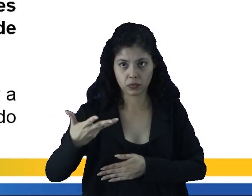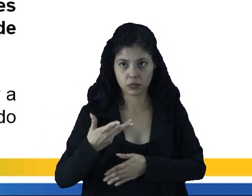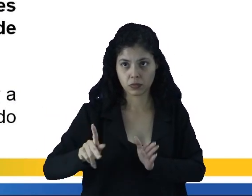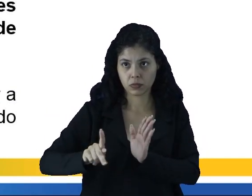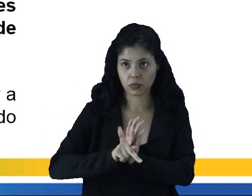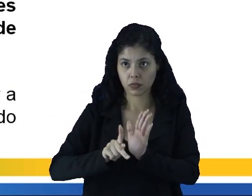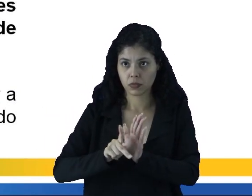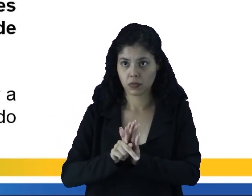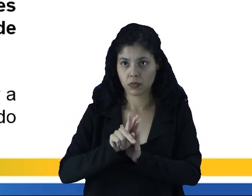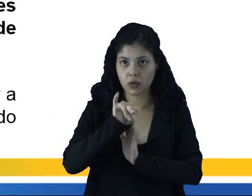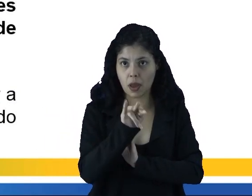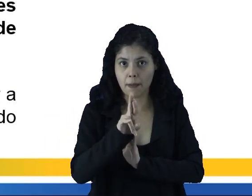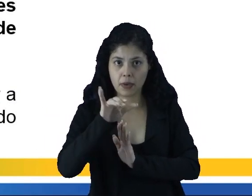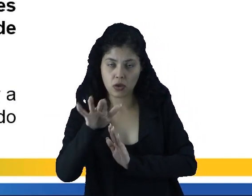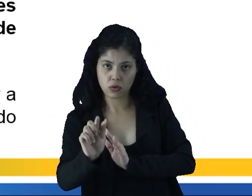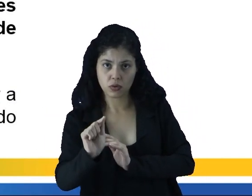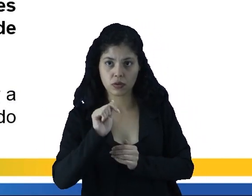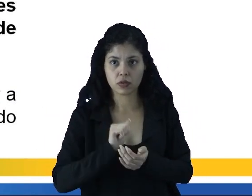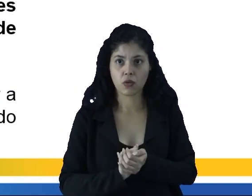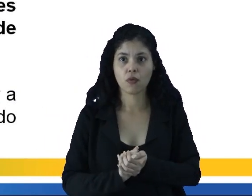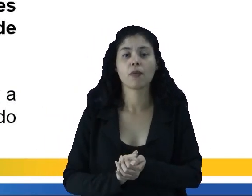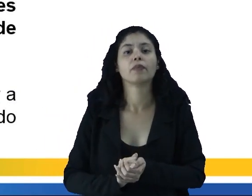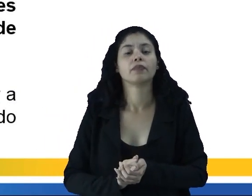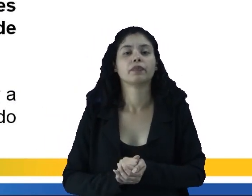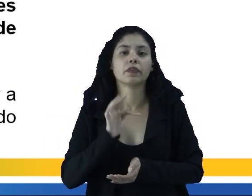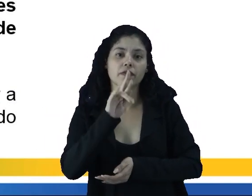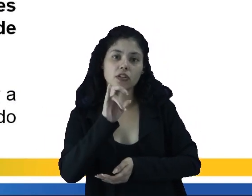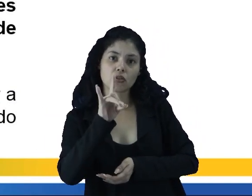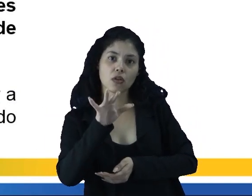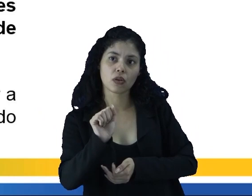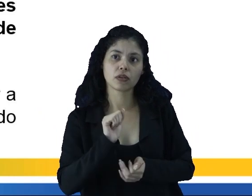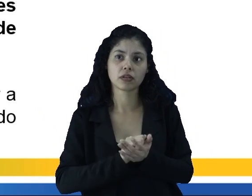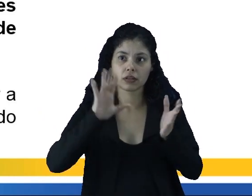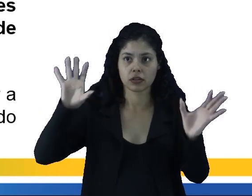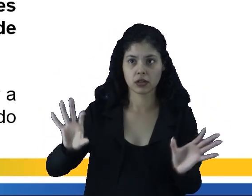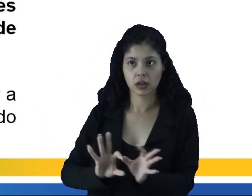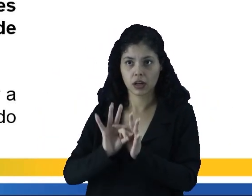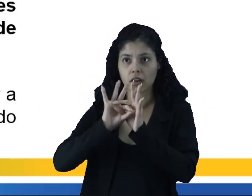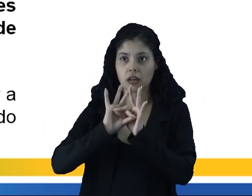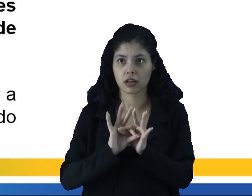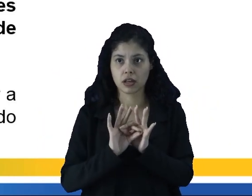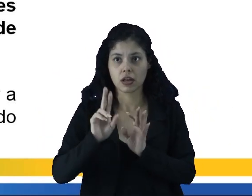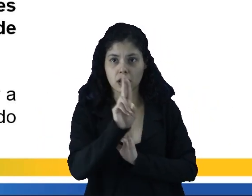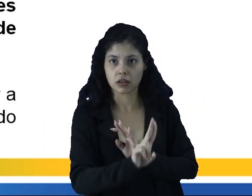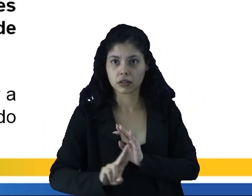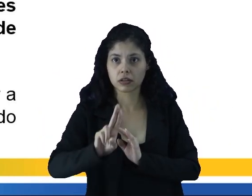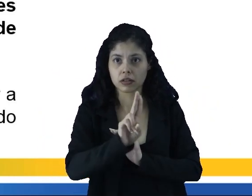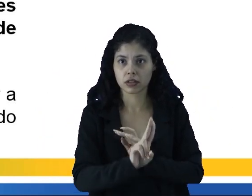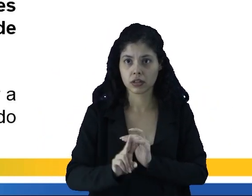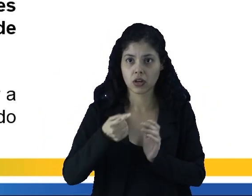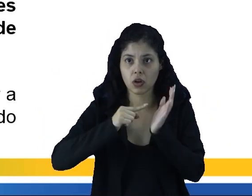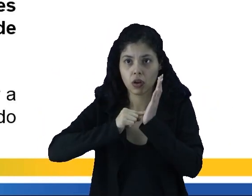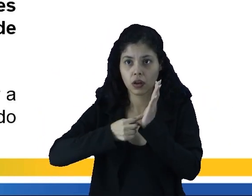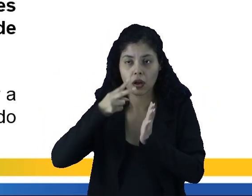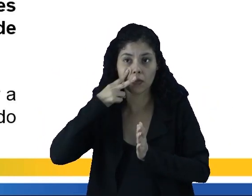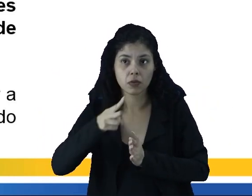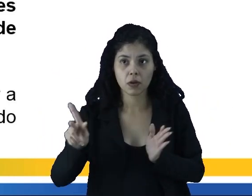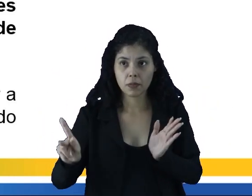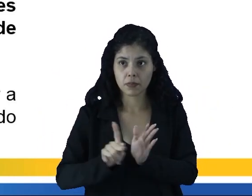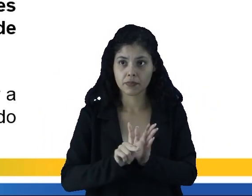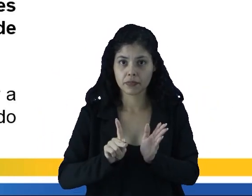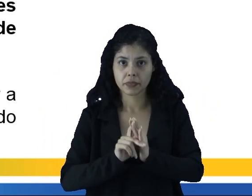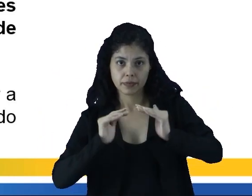princípio biogeoquímico fisiológico que está relacionado ao funcionamento do nosso corpo do ponto de vista ideal,